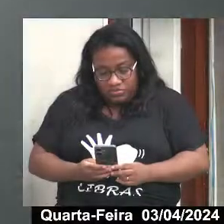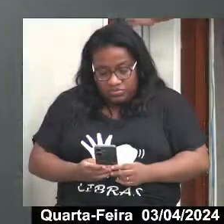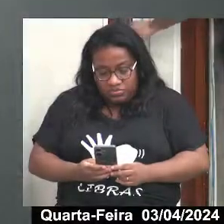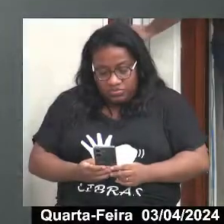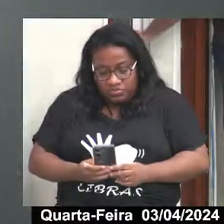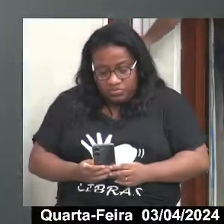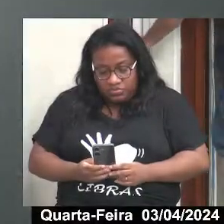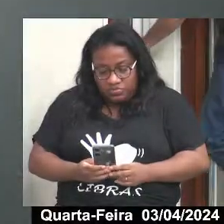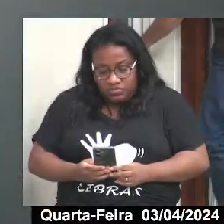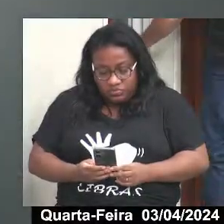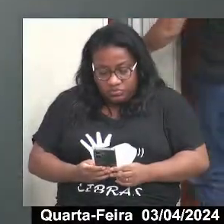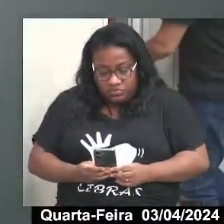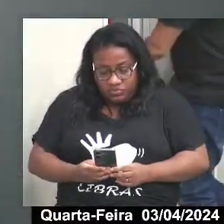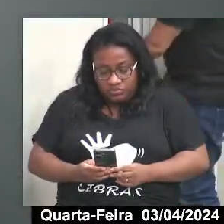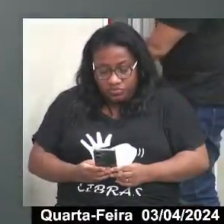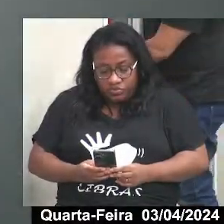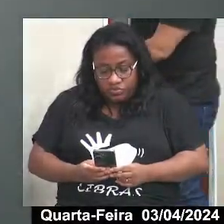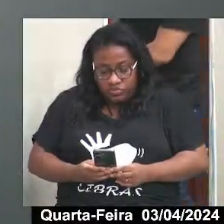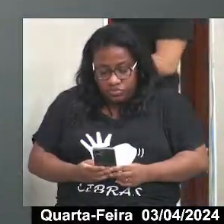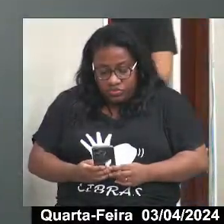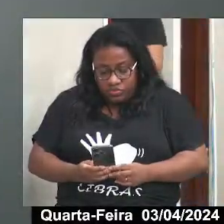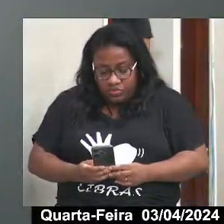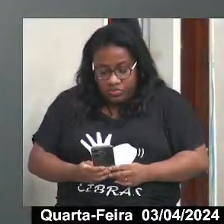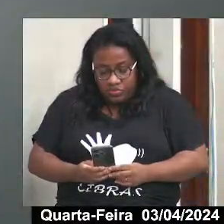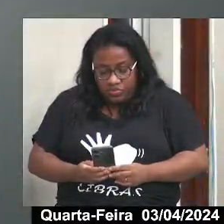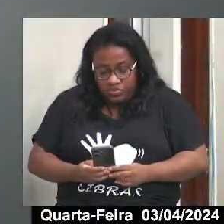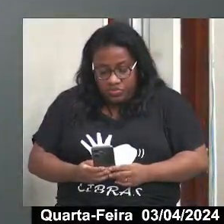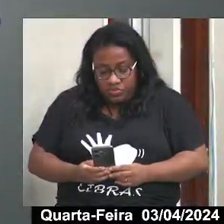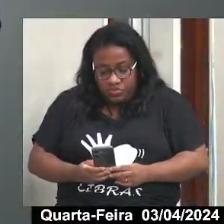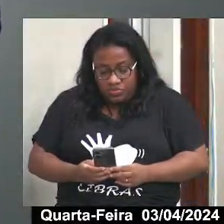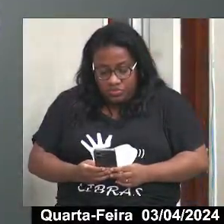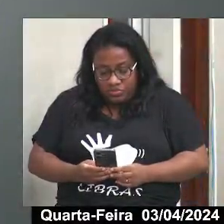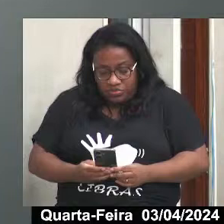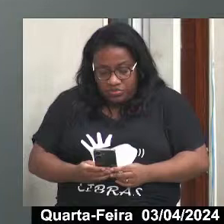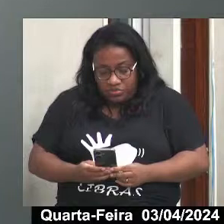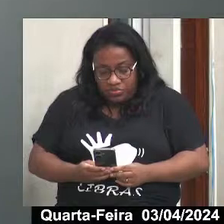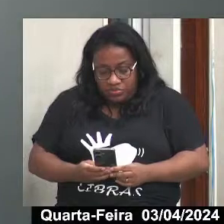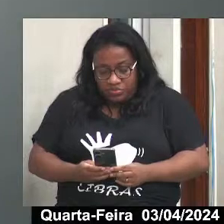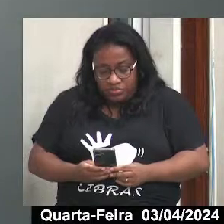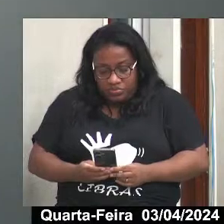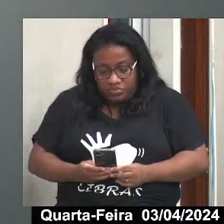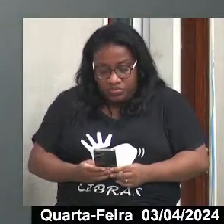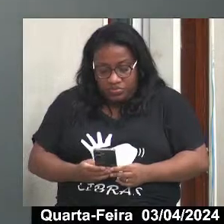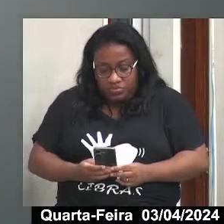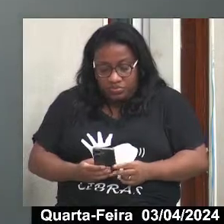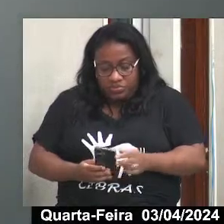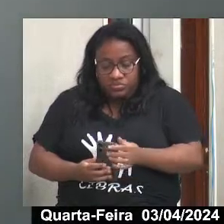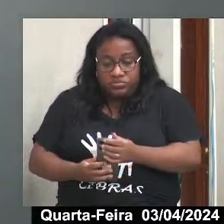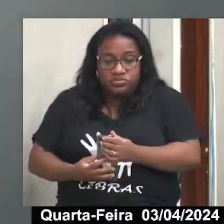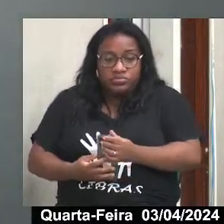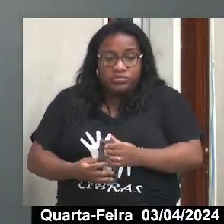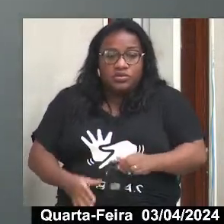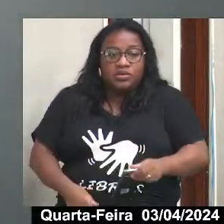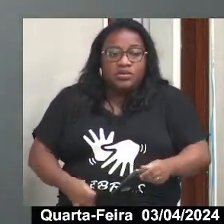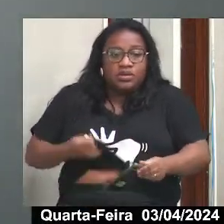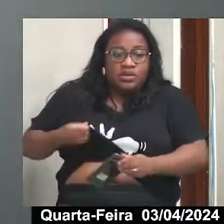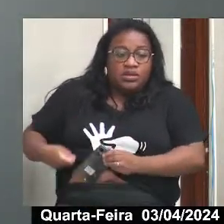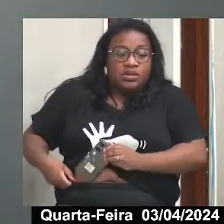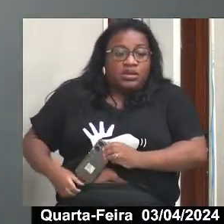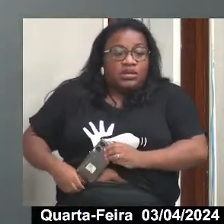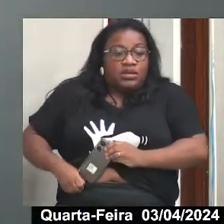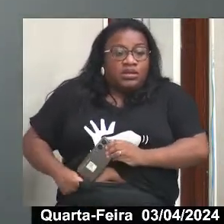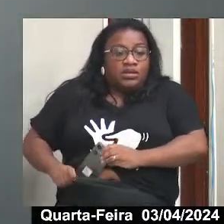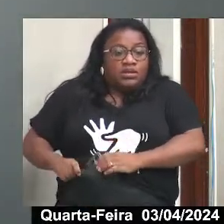Mais uma vez, bom dia a todos que nos acompanham pela TV Câmara, pelas redes sociais. Gostaria de